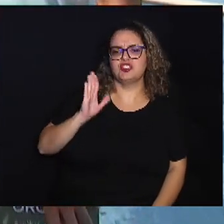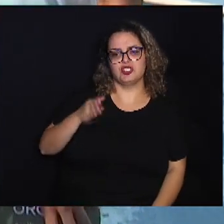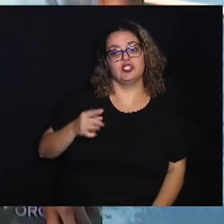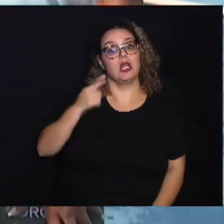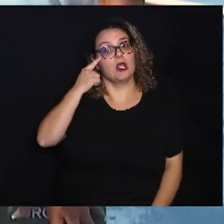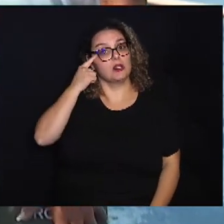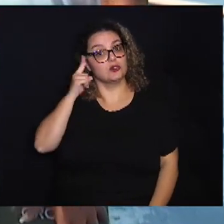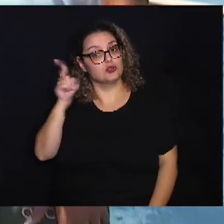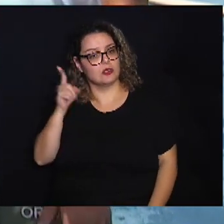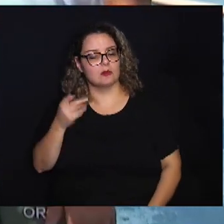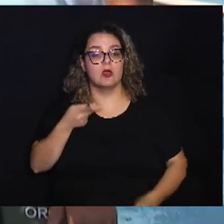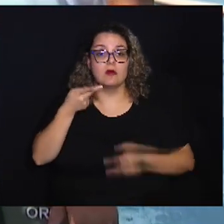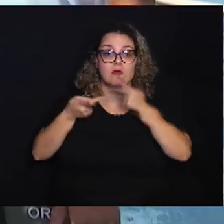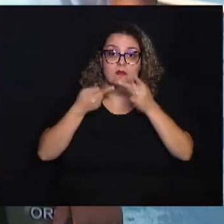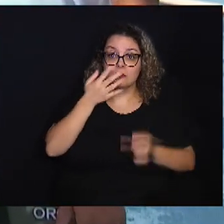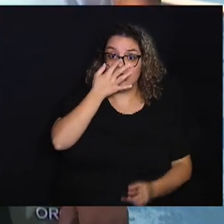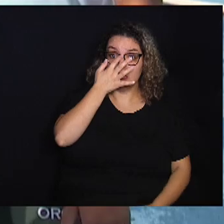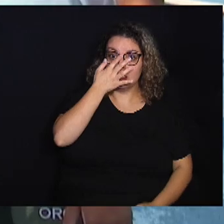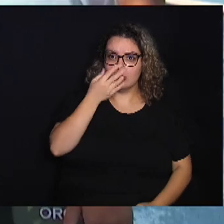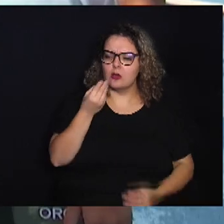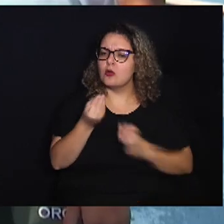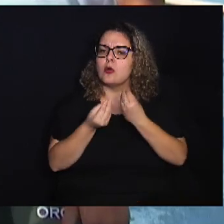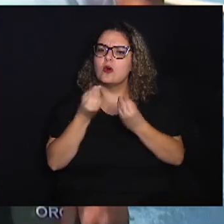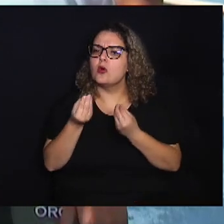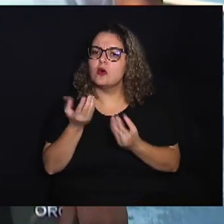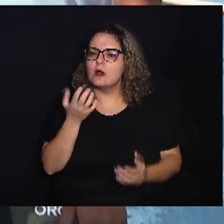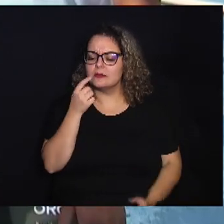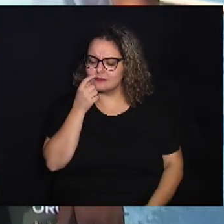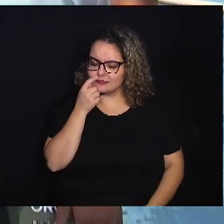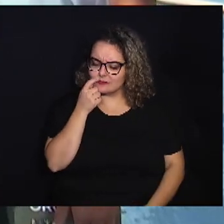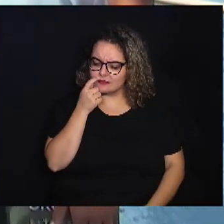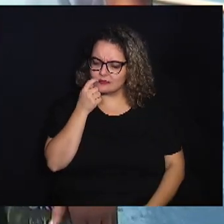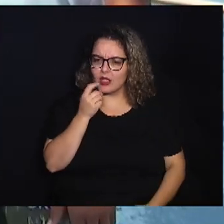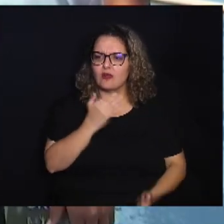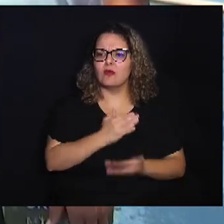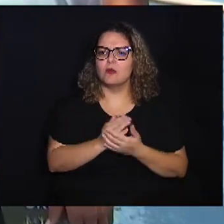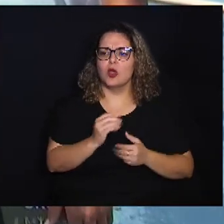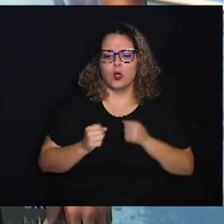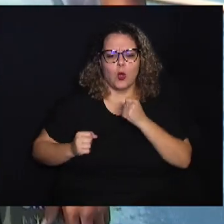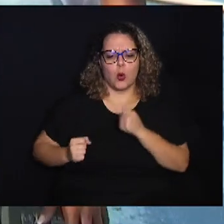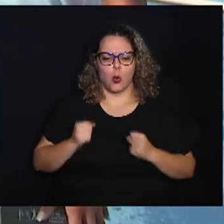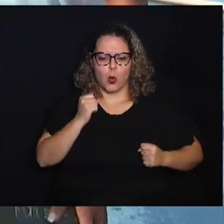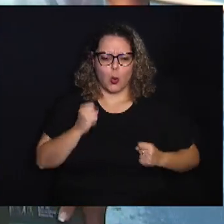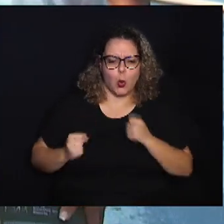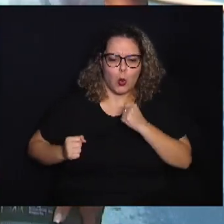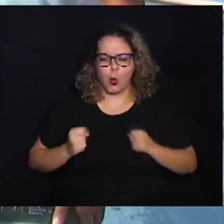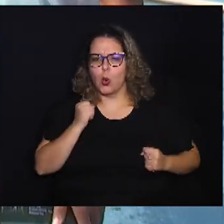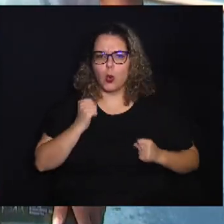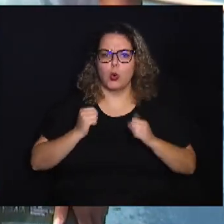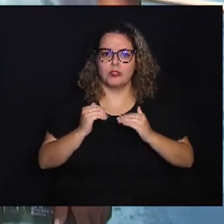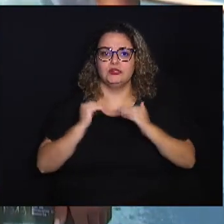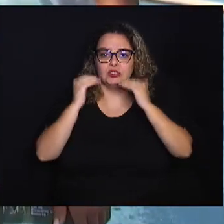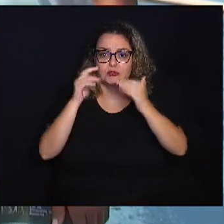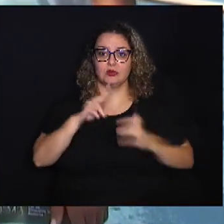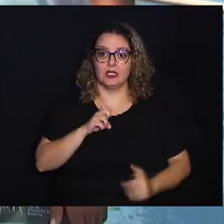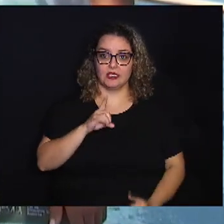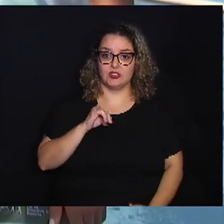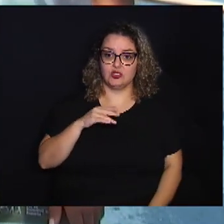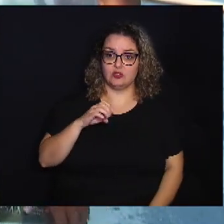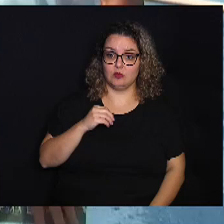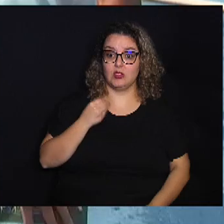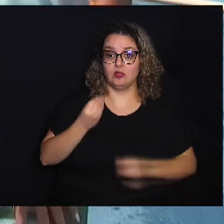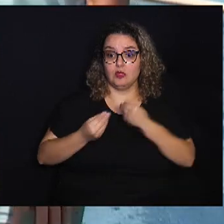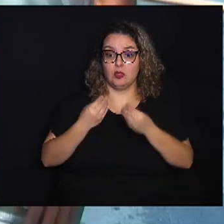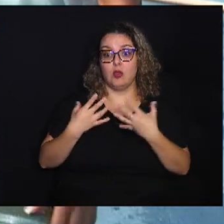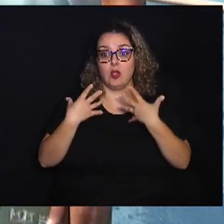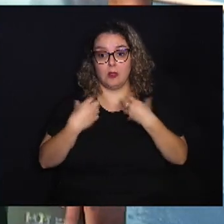agora como é que foi esse negócio. Eu vou começar a correr, você é uma atleta de alto rendimento e também como é que ela recebeu